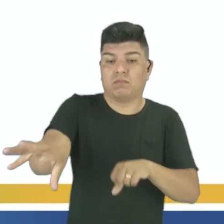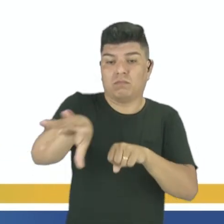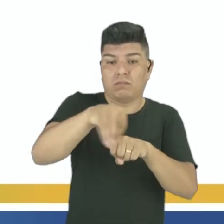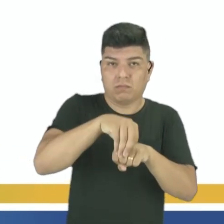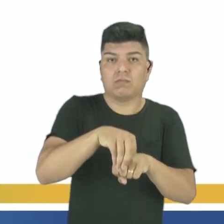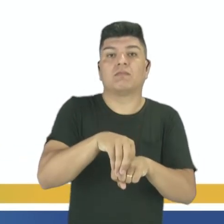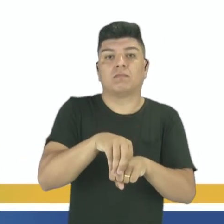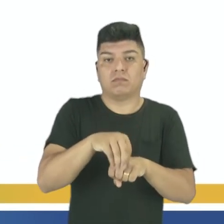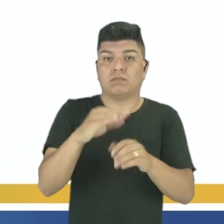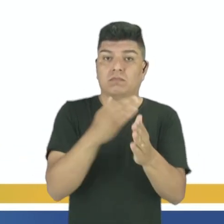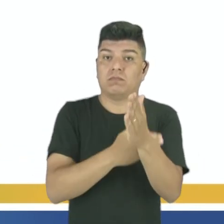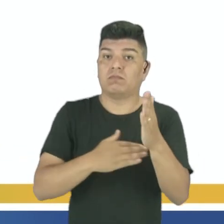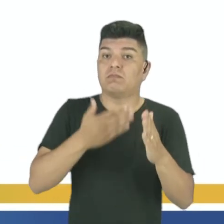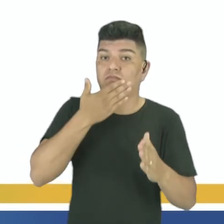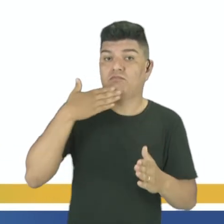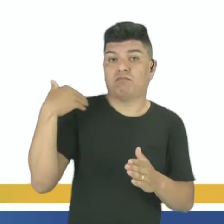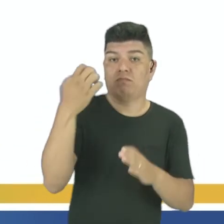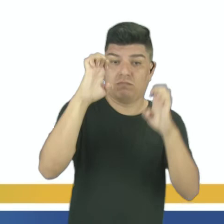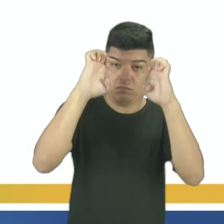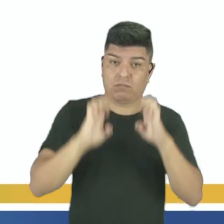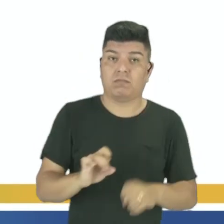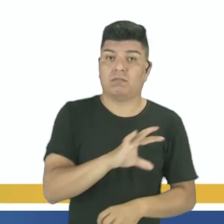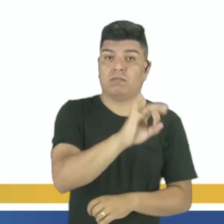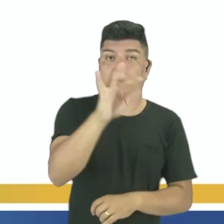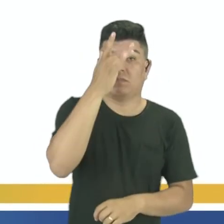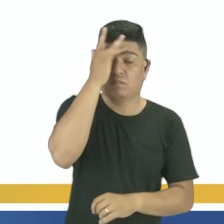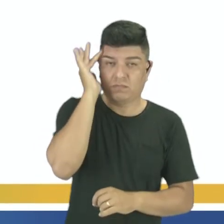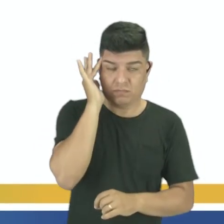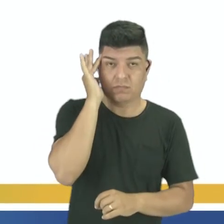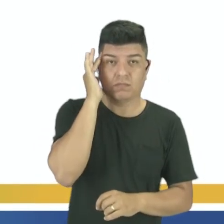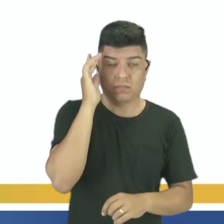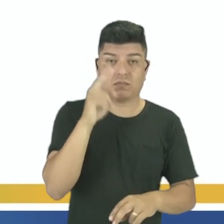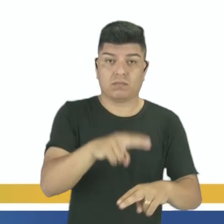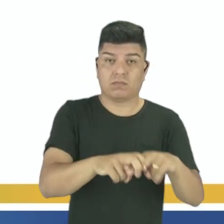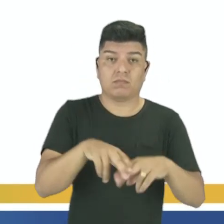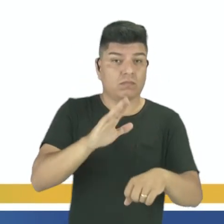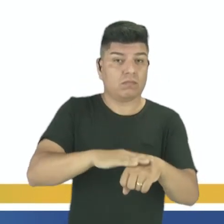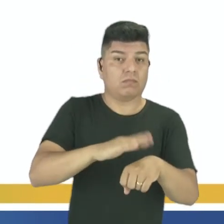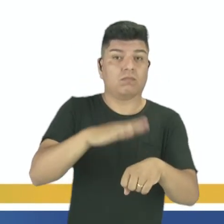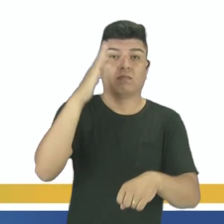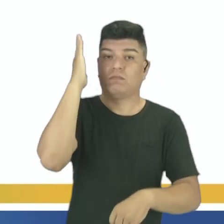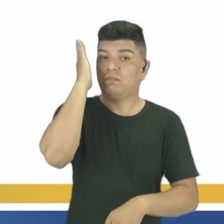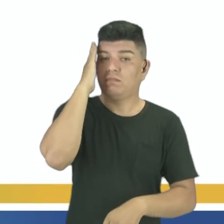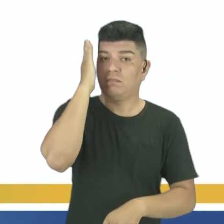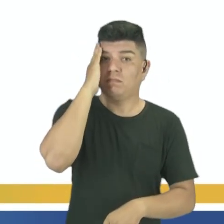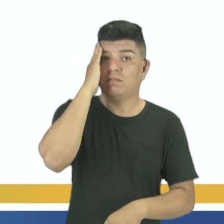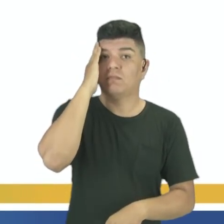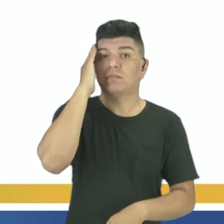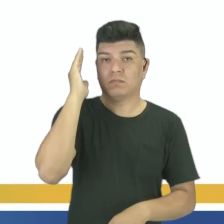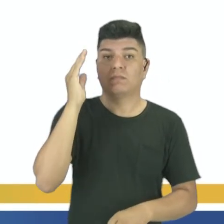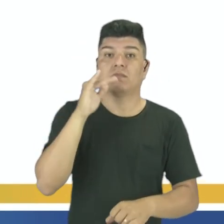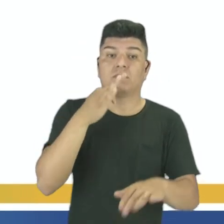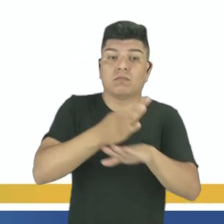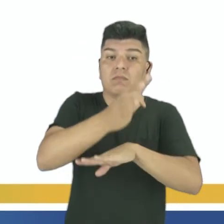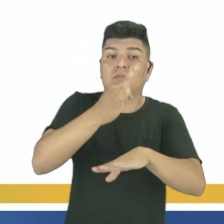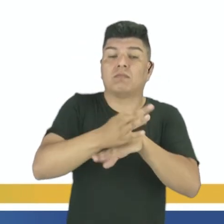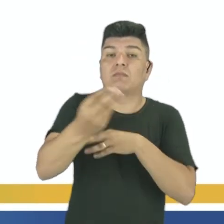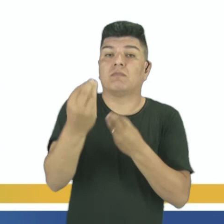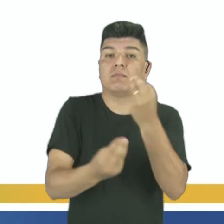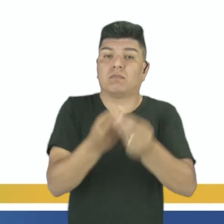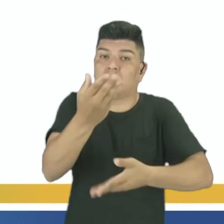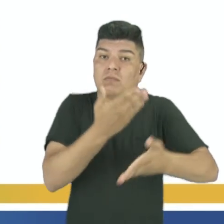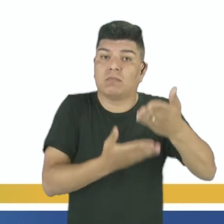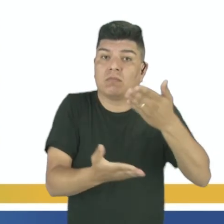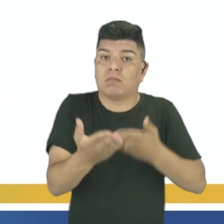conhecimento e, acima de tudo, a ética de cada pessoa. Quanto mais sabemos sobre fake news e como ela se espalha,